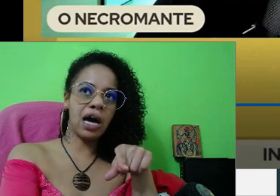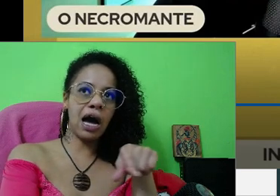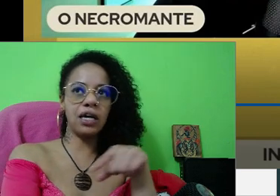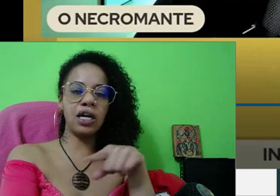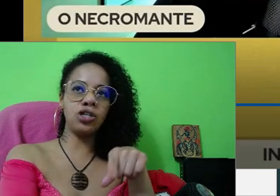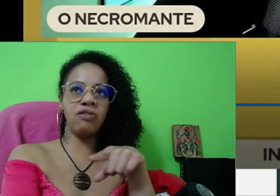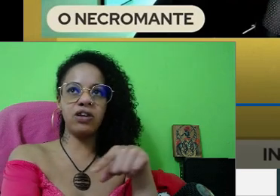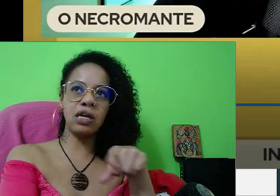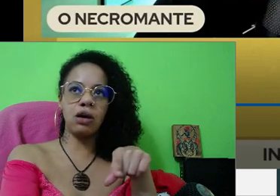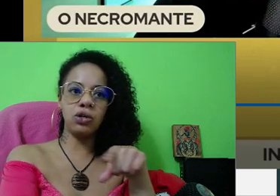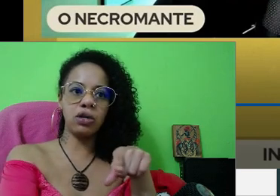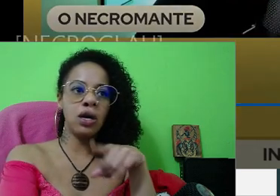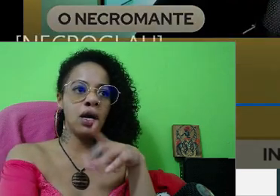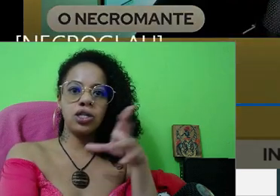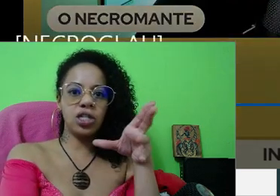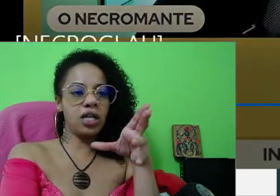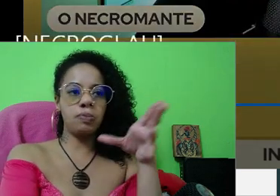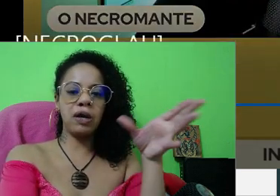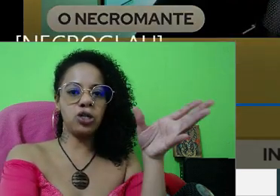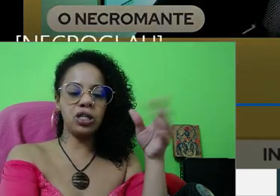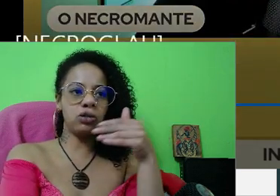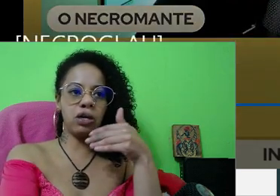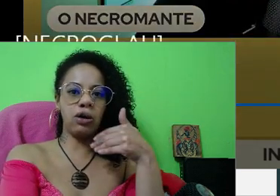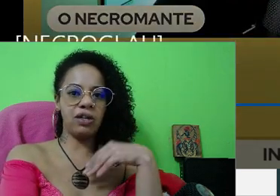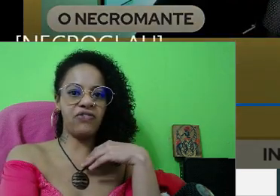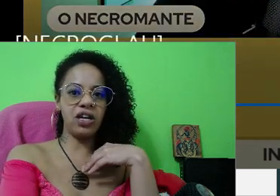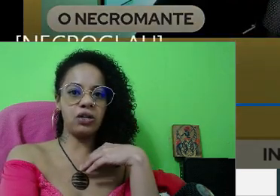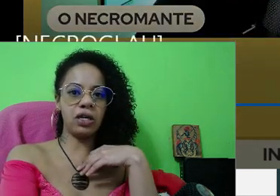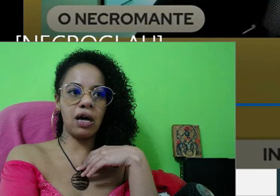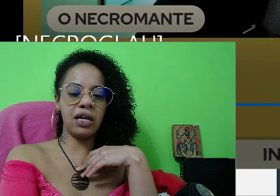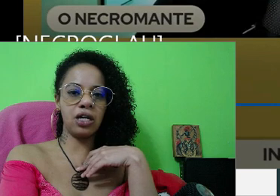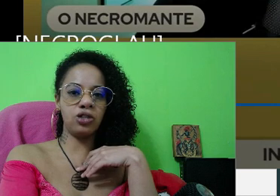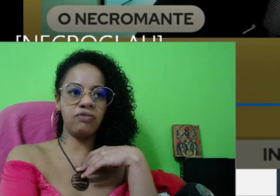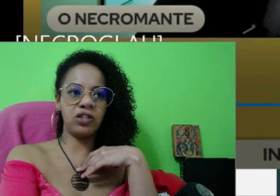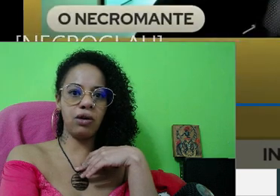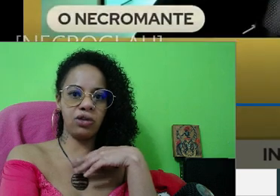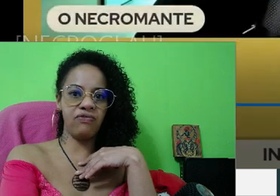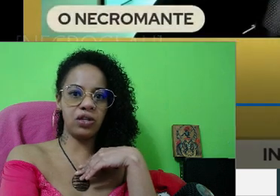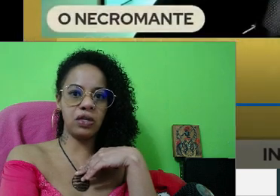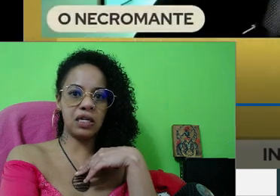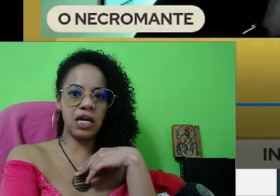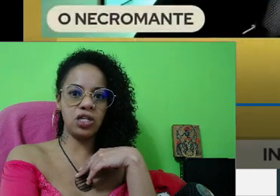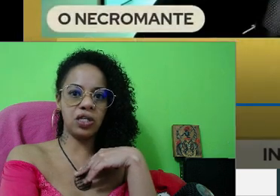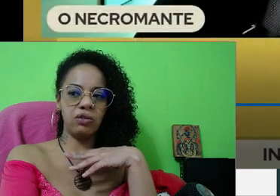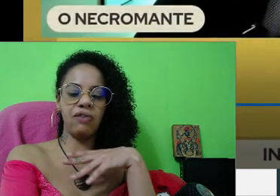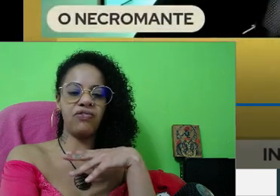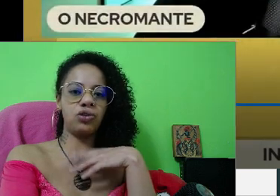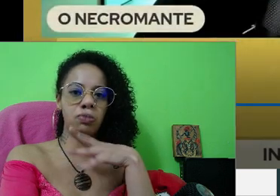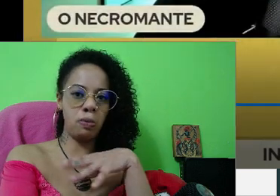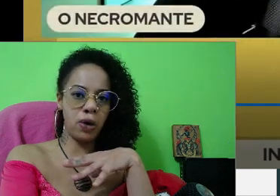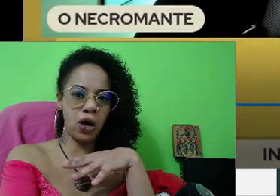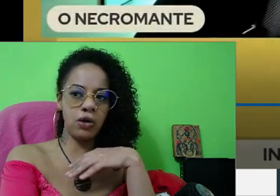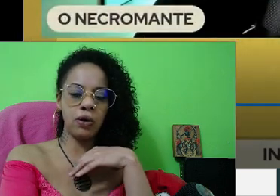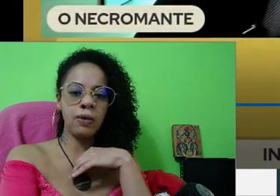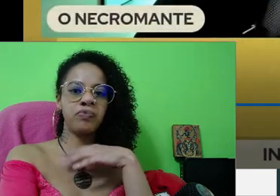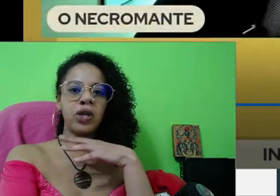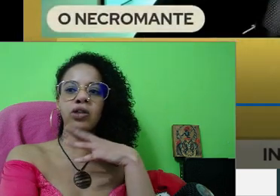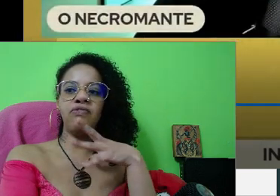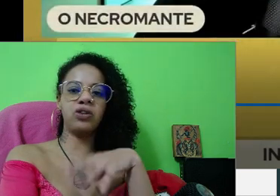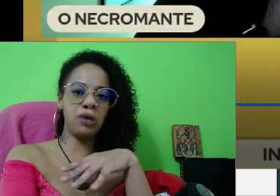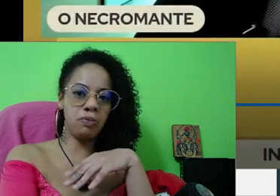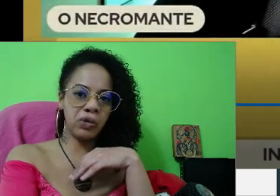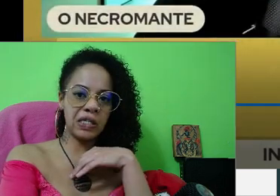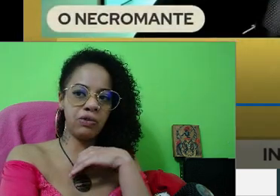é a seguinte a Igreja Universal não sei o que Gente pelo amor de deus eu defendo a Igreja Universal defendo as igrejas eu defendo monopólio